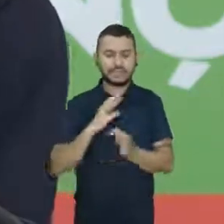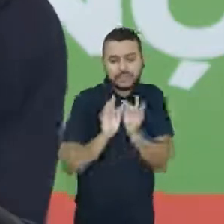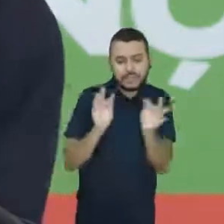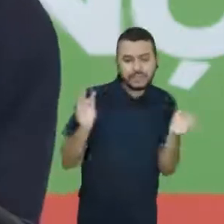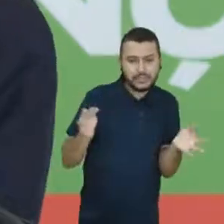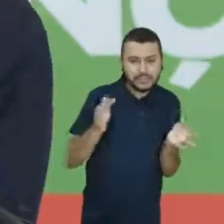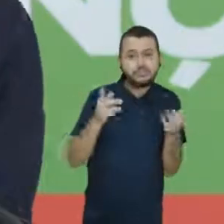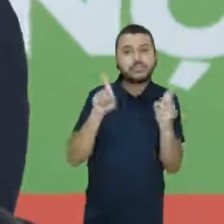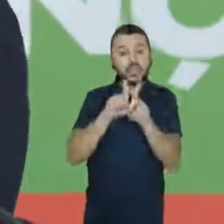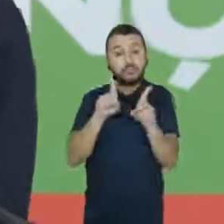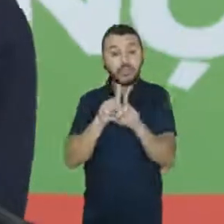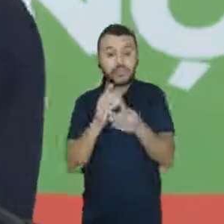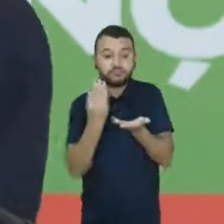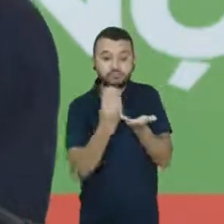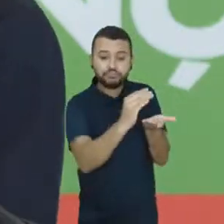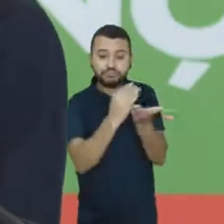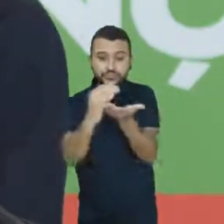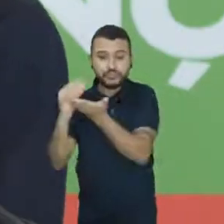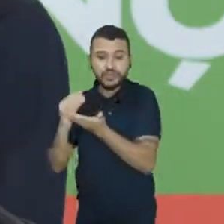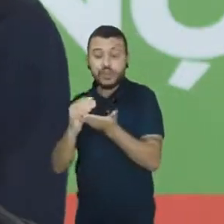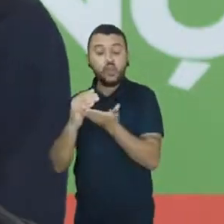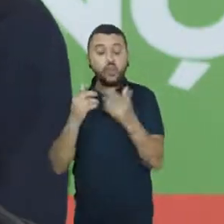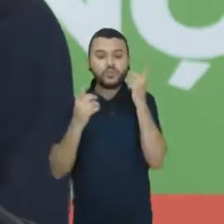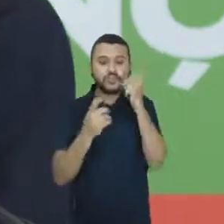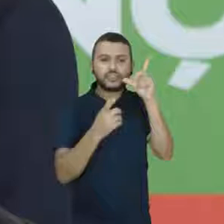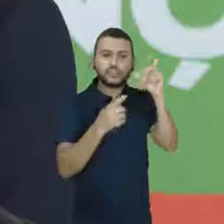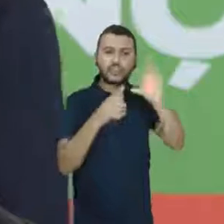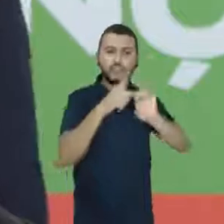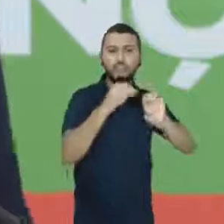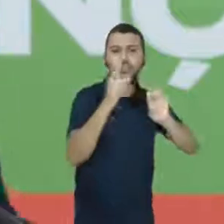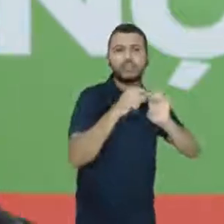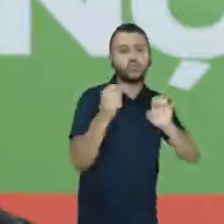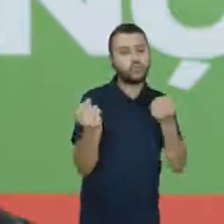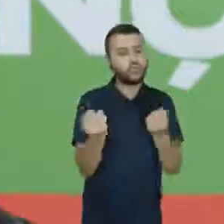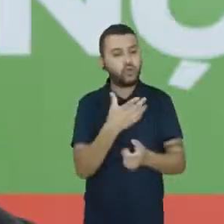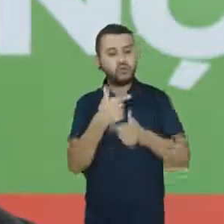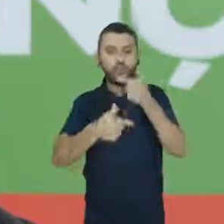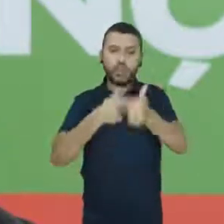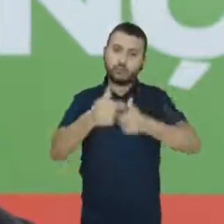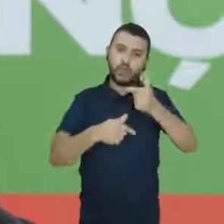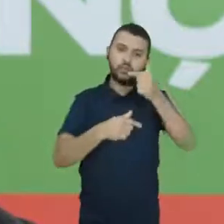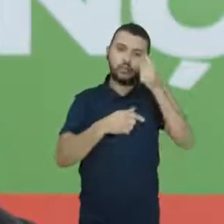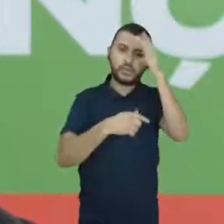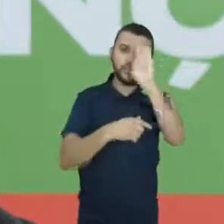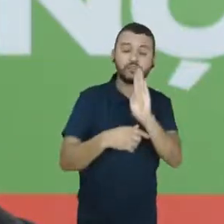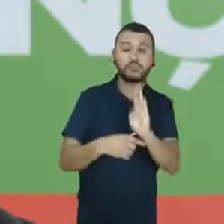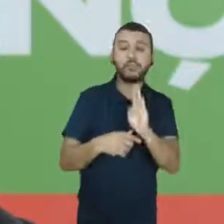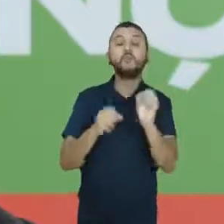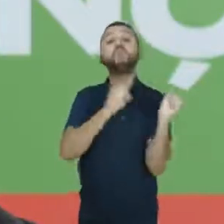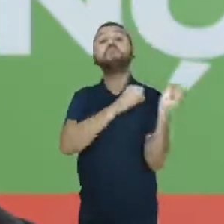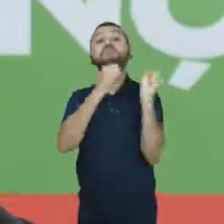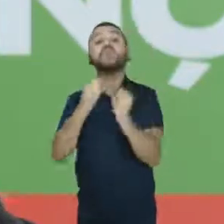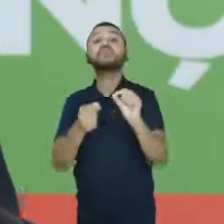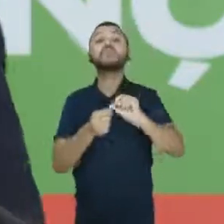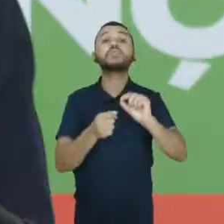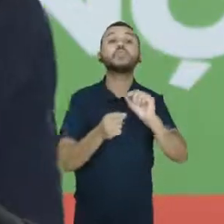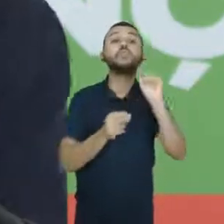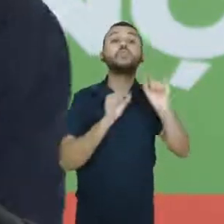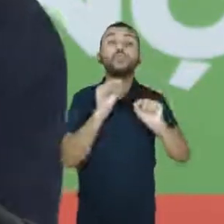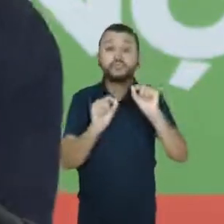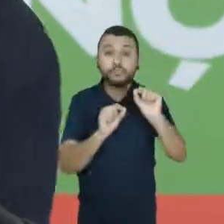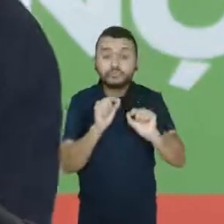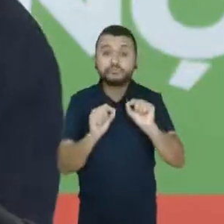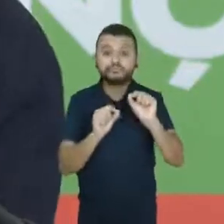dinamizar a criatividade da sociedade brasileira. E isso só poderá ser feito se a gente fizer, o companheiro Geraldo,